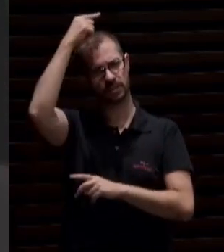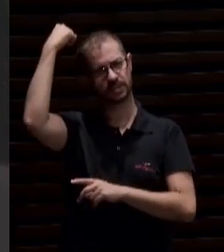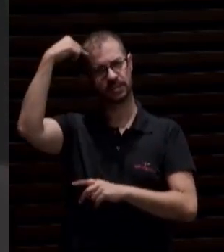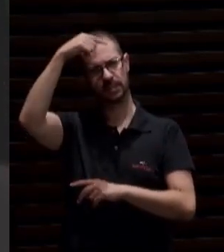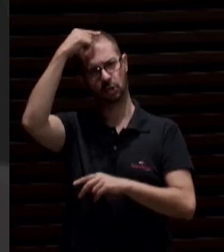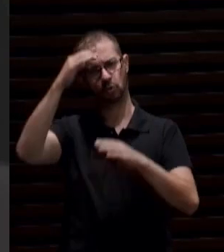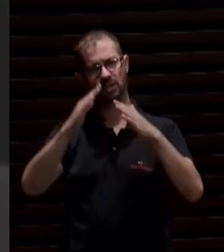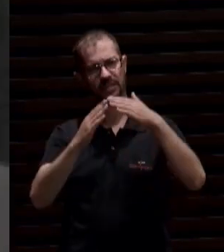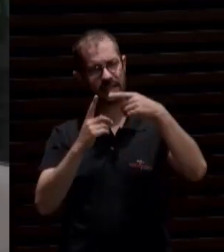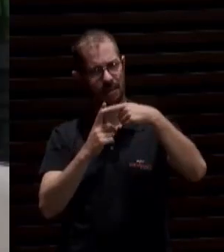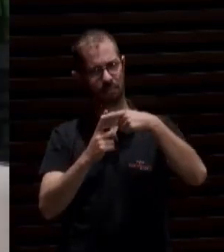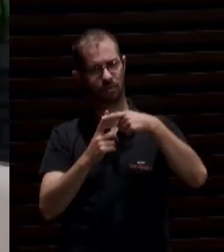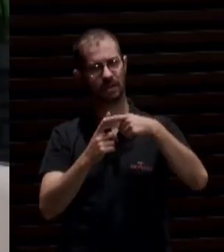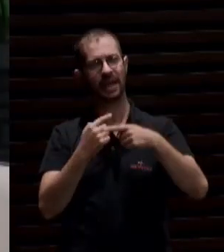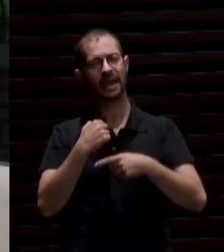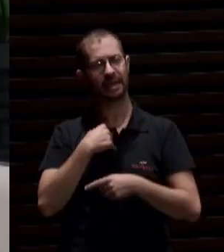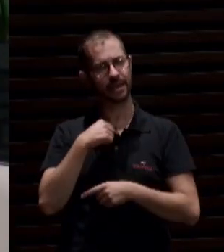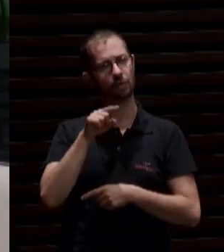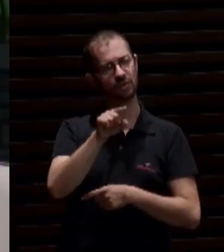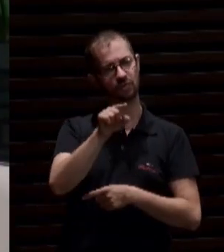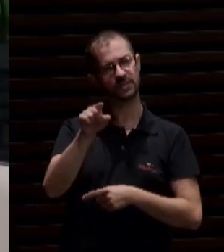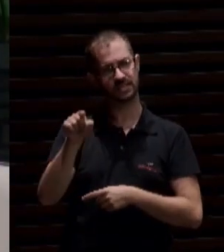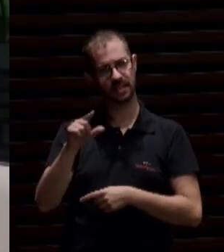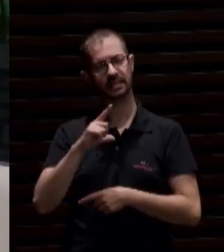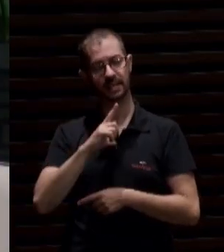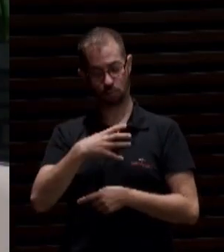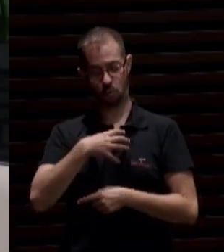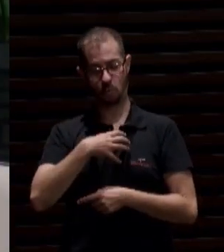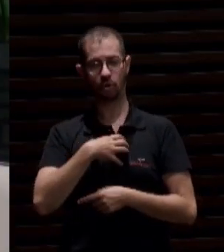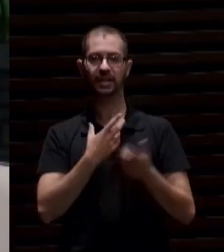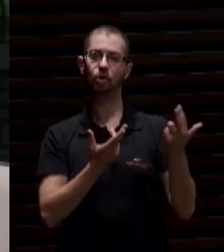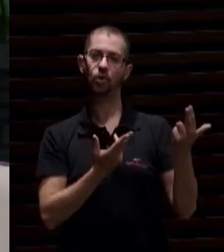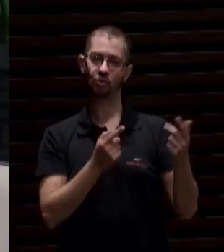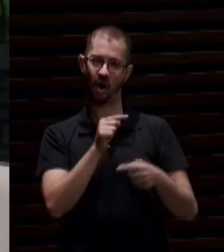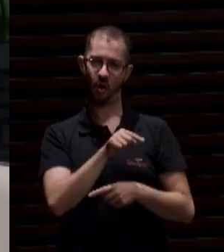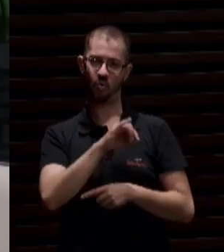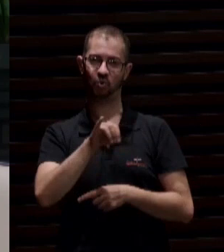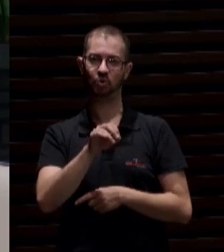Será que eu e você, meus irmãos, teríamos ou temos a mesma postura quando esse tipo de coisa acontece?